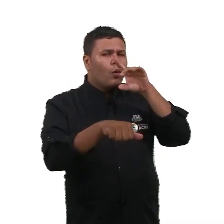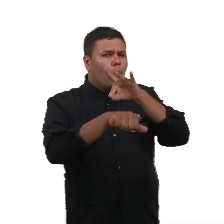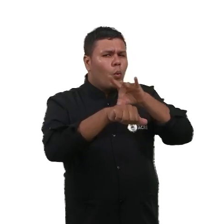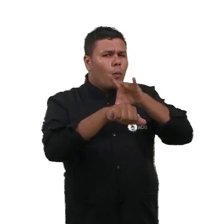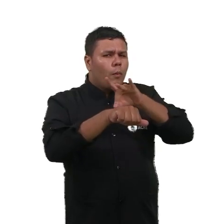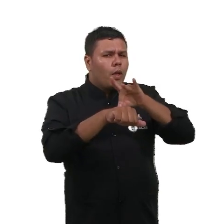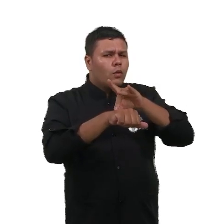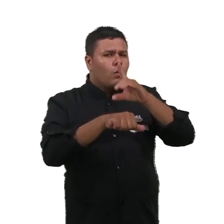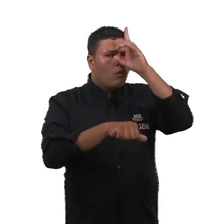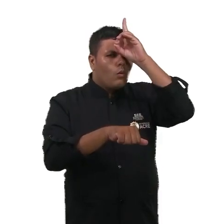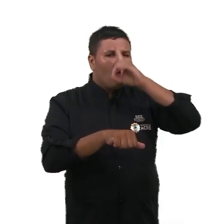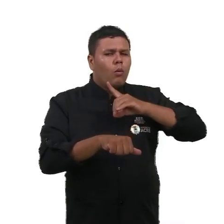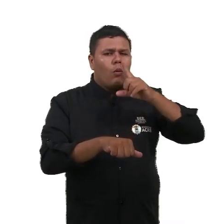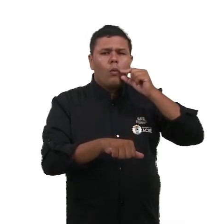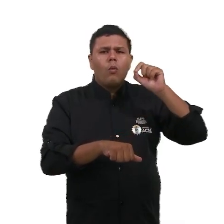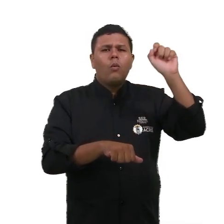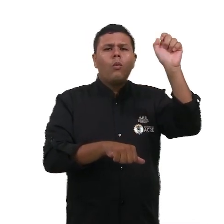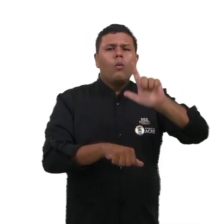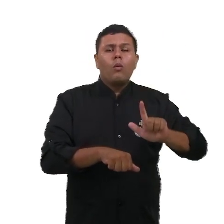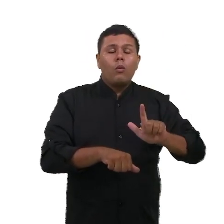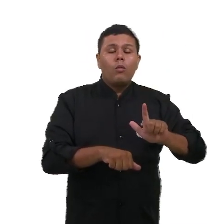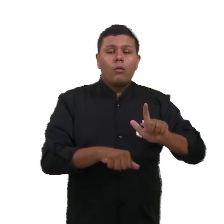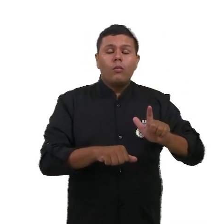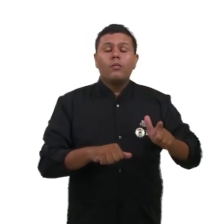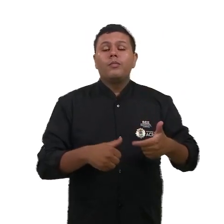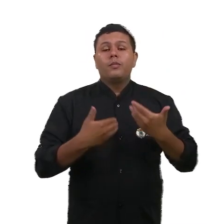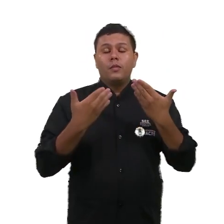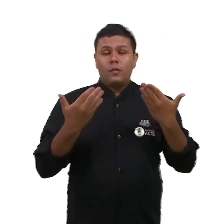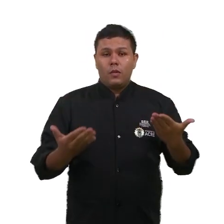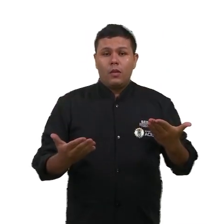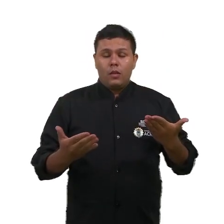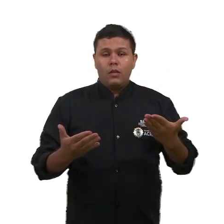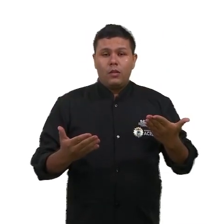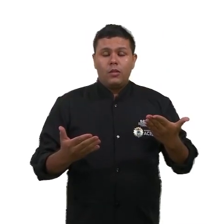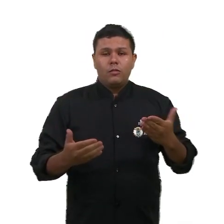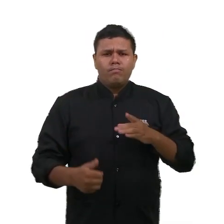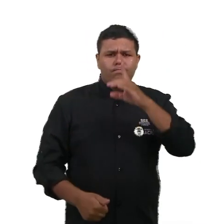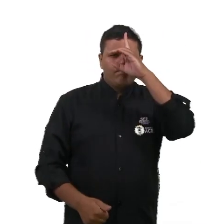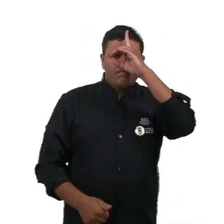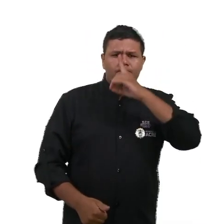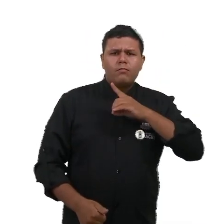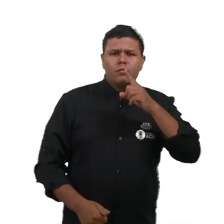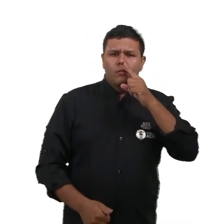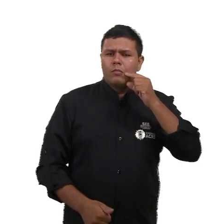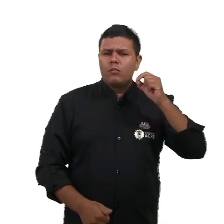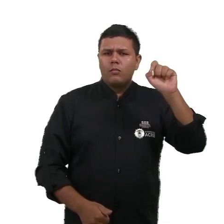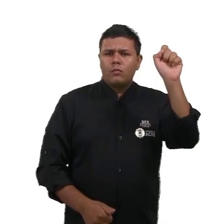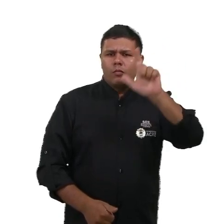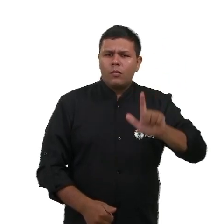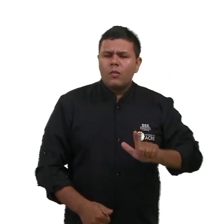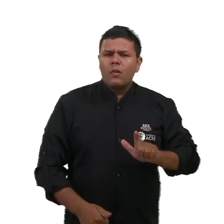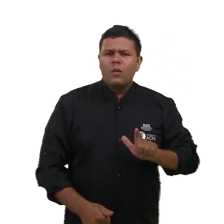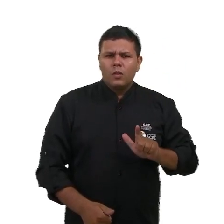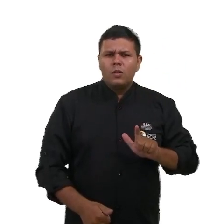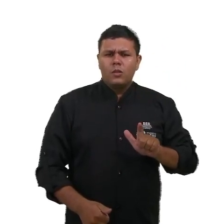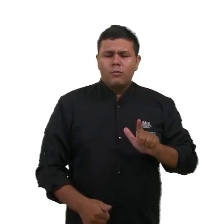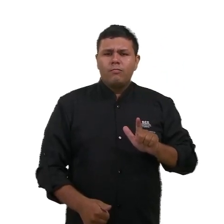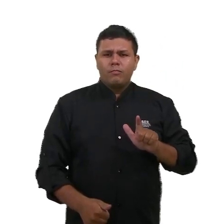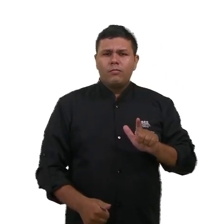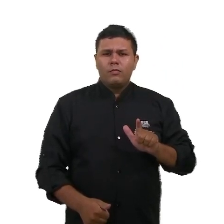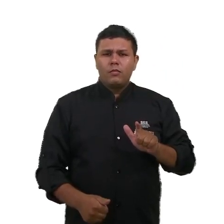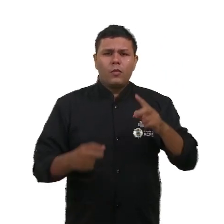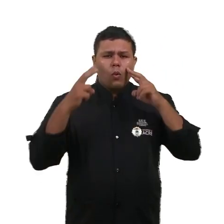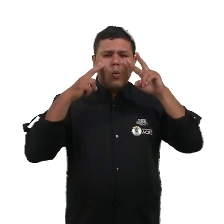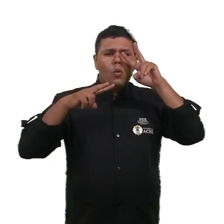claros? Então aqui, ó, os ratos amarelos, eles são mais facilmente vistos pelos predadores do que os ratos